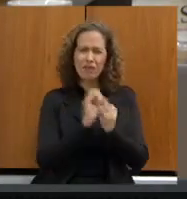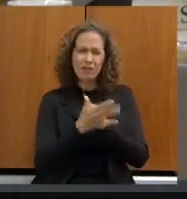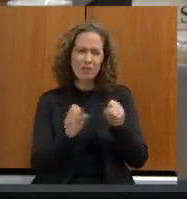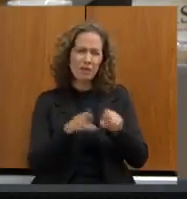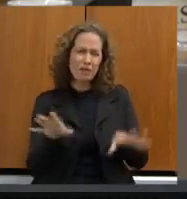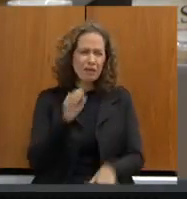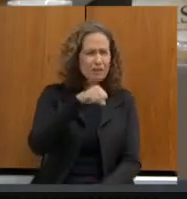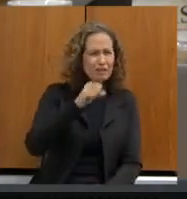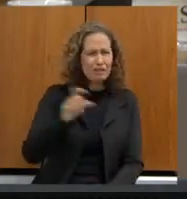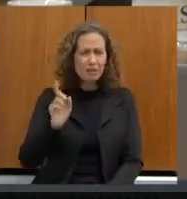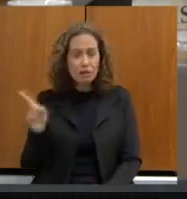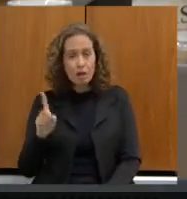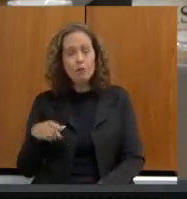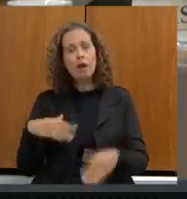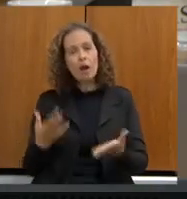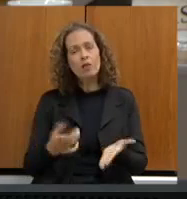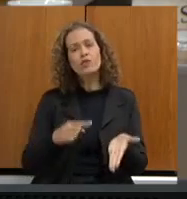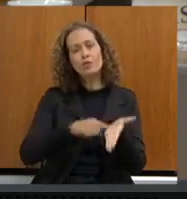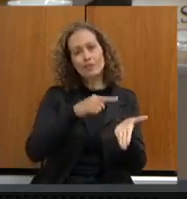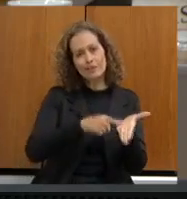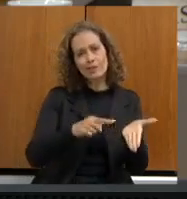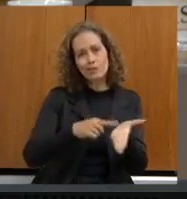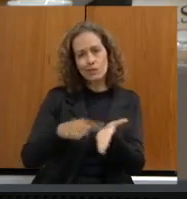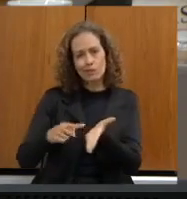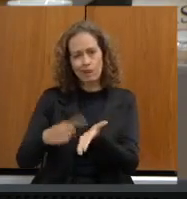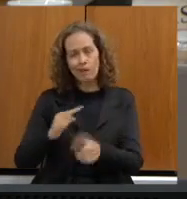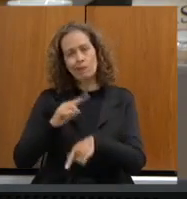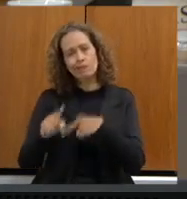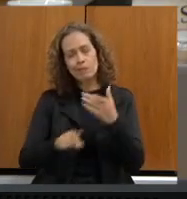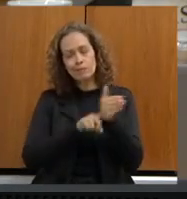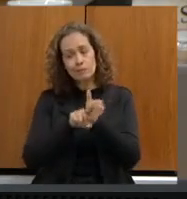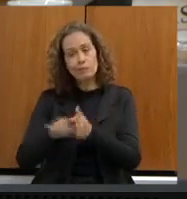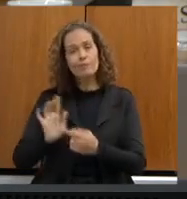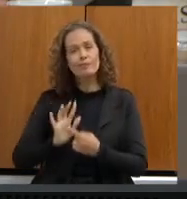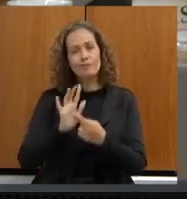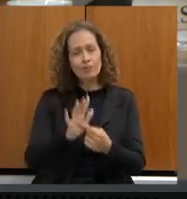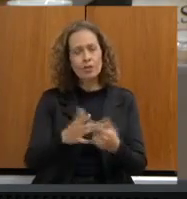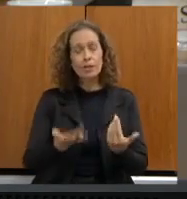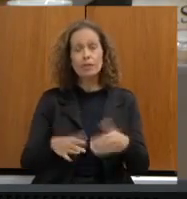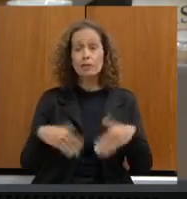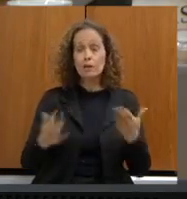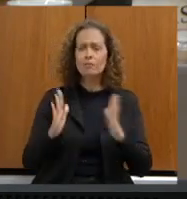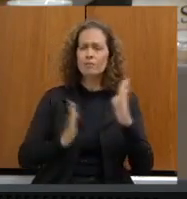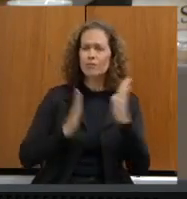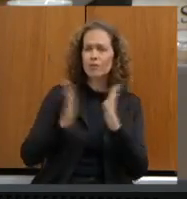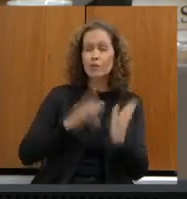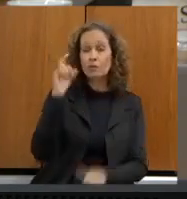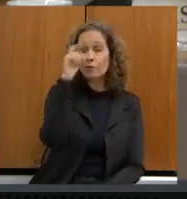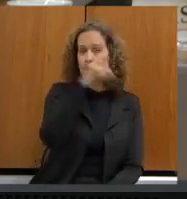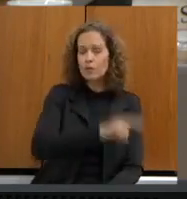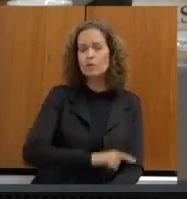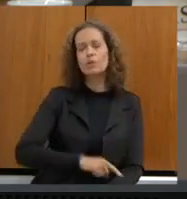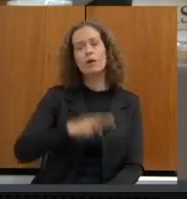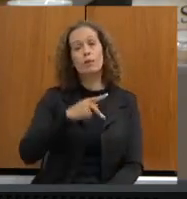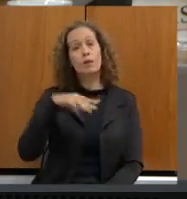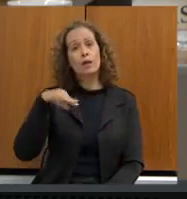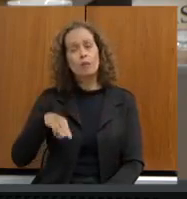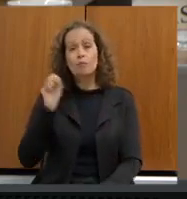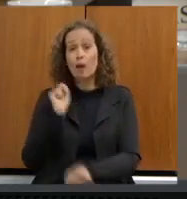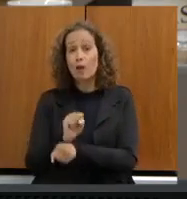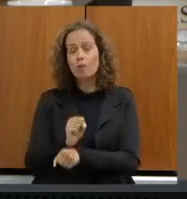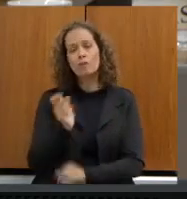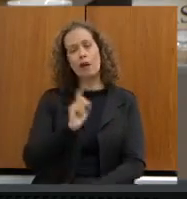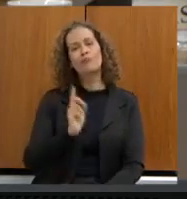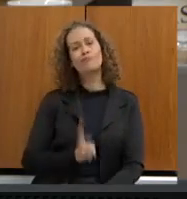desses dados aqui tem precisar a gente pode vir o só um pouco mais Então seja mesmo o mais crítico a polícia militar não parou e não